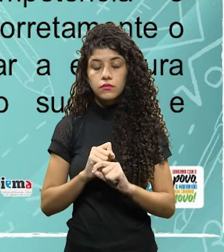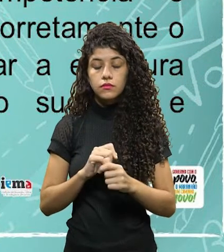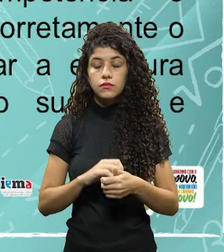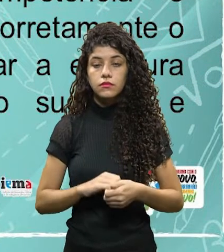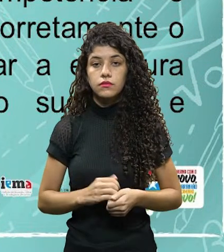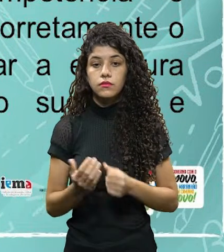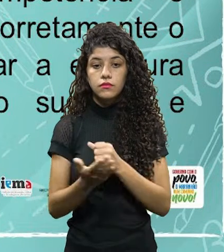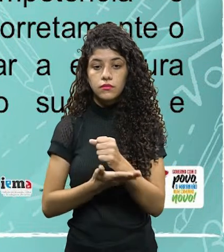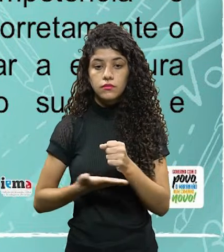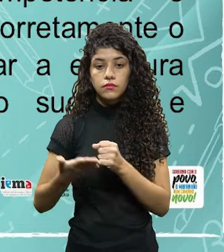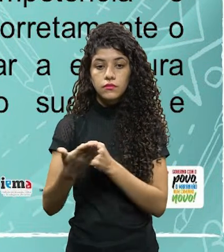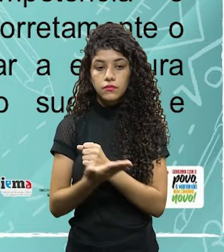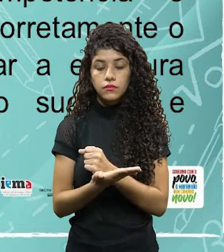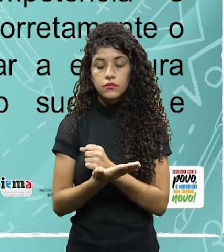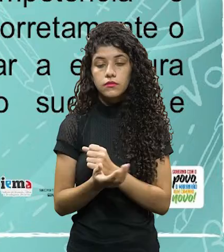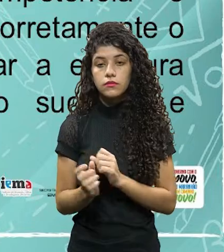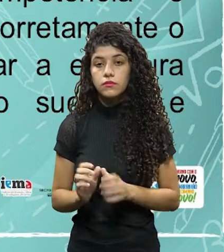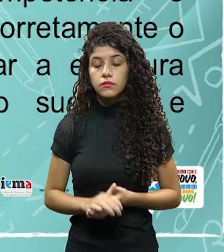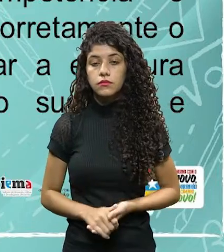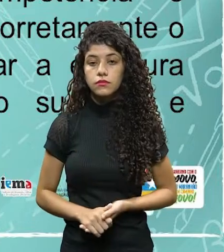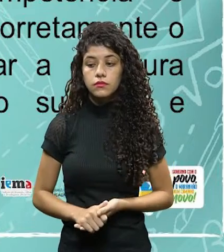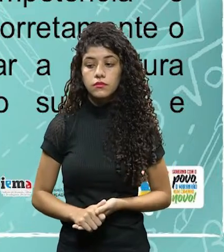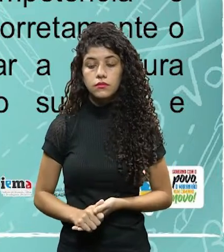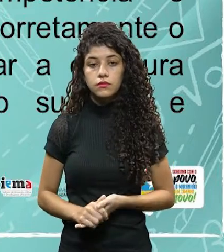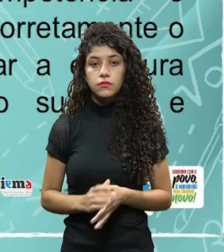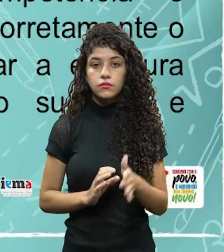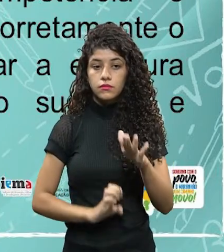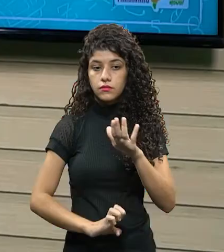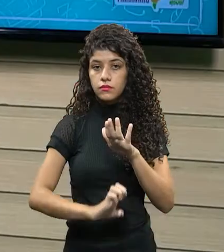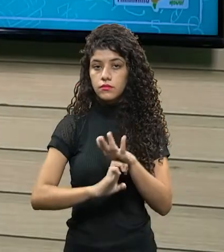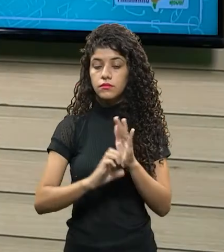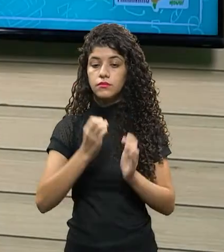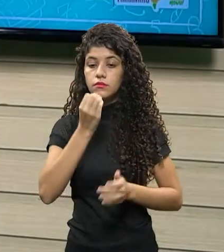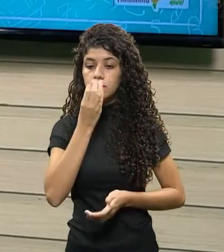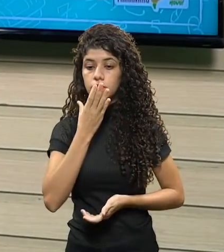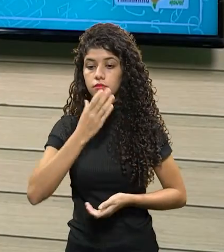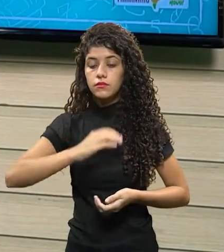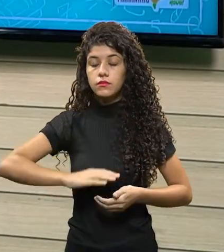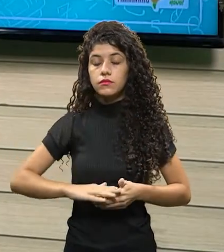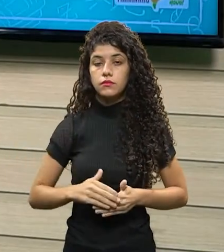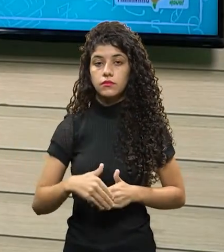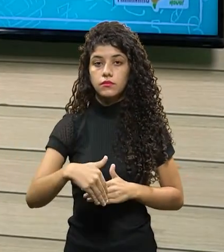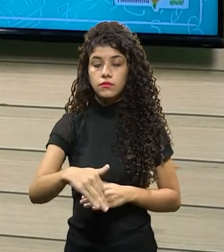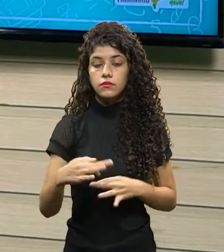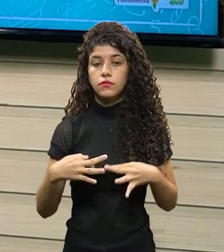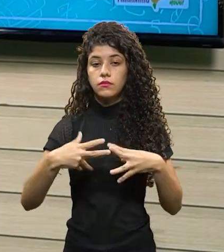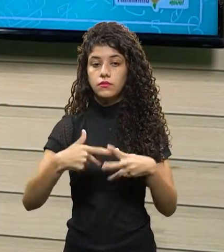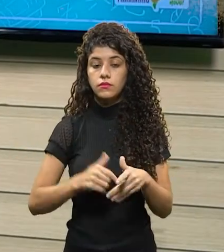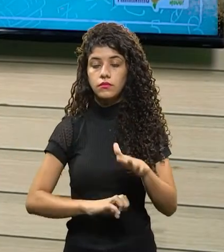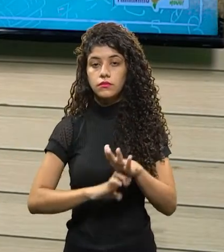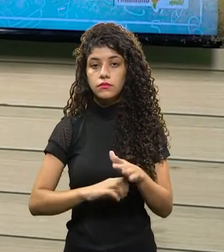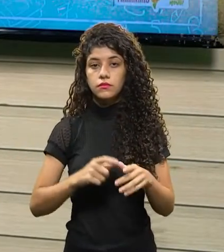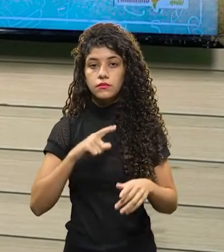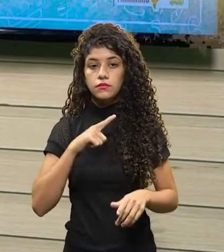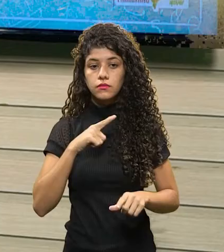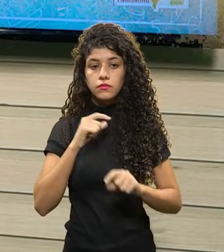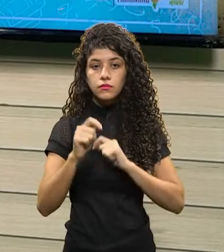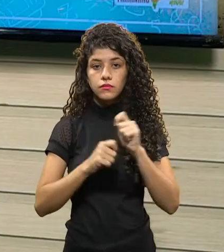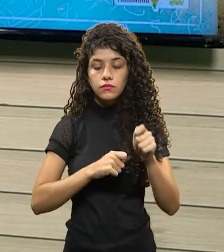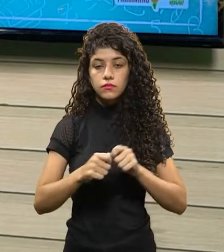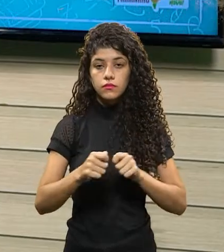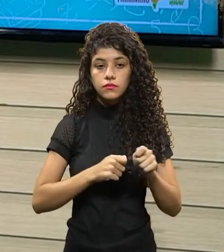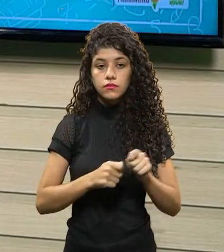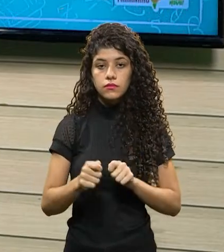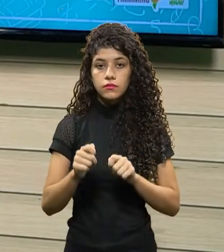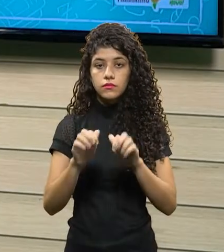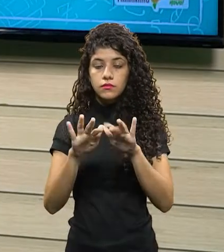básica para o sucesso e sobrevivência de uma organização. Então, toda organização ela tem que buscar controlar e reduzir